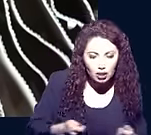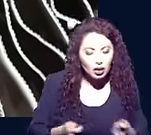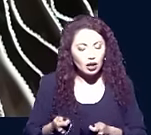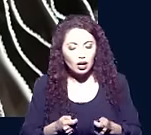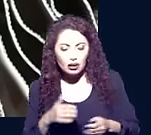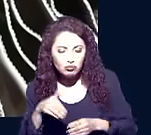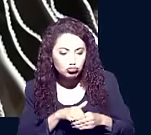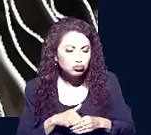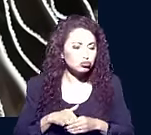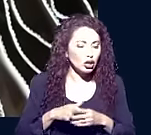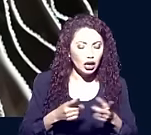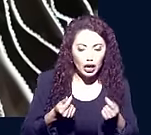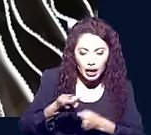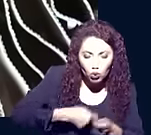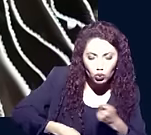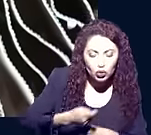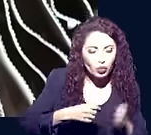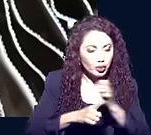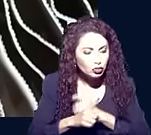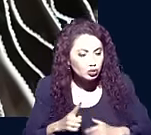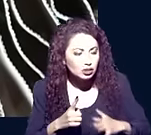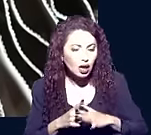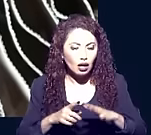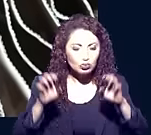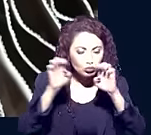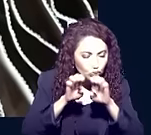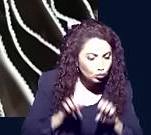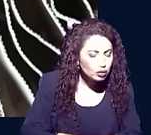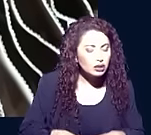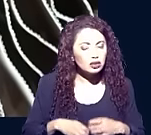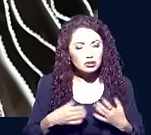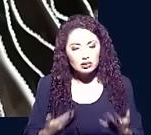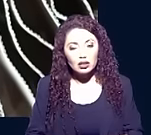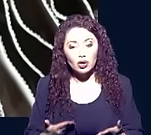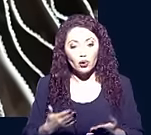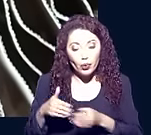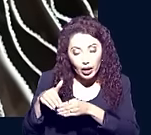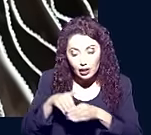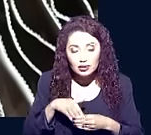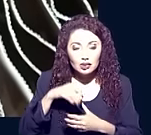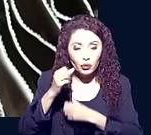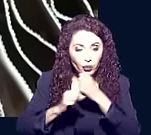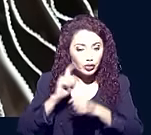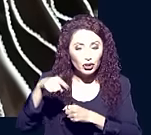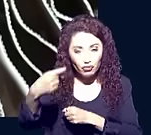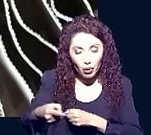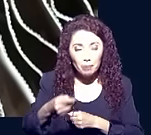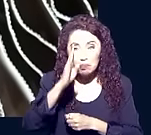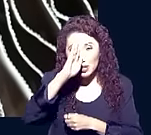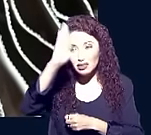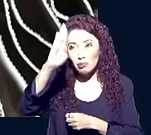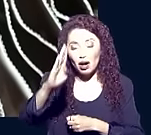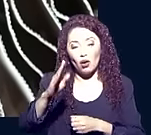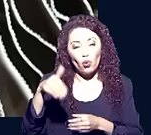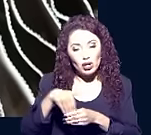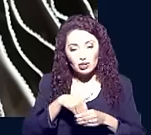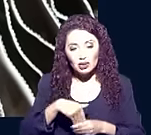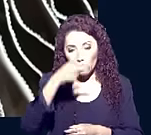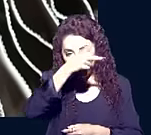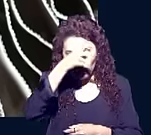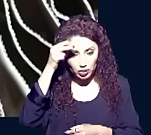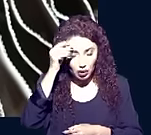sociais estruturantes então a eleição do ano que vem principalmente am da eleição Municipal o